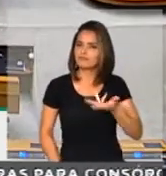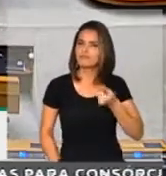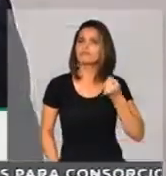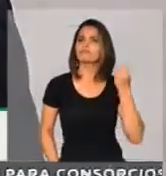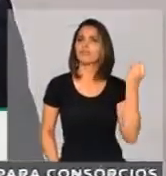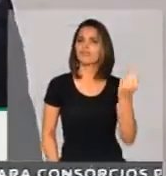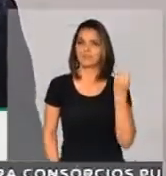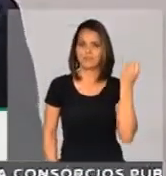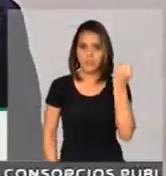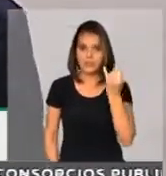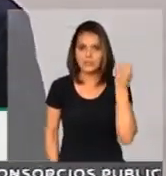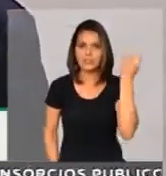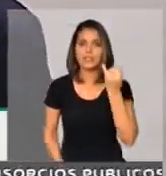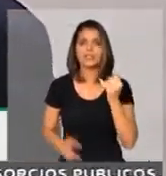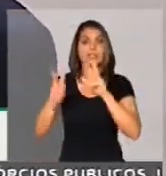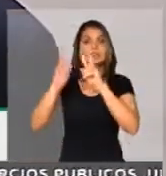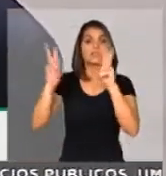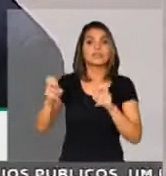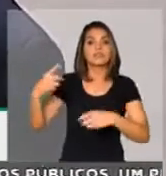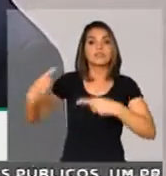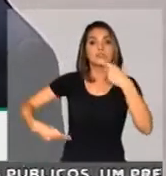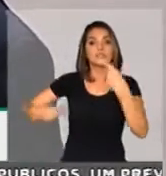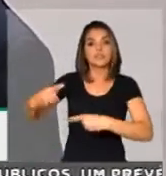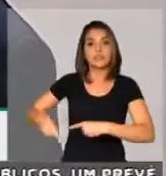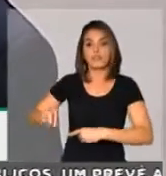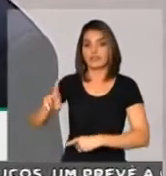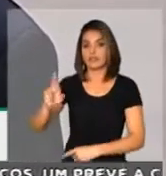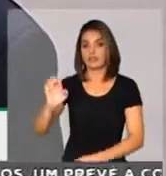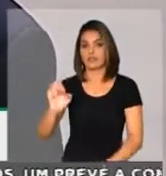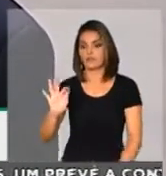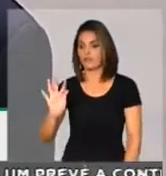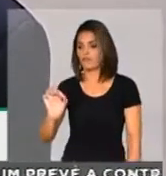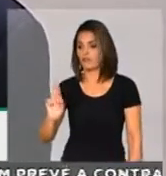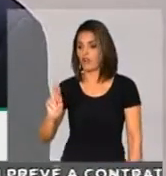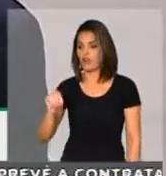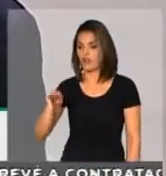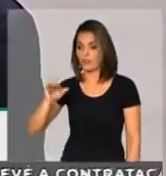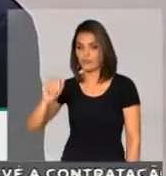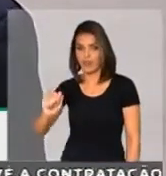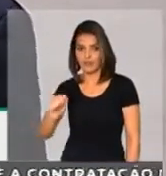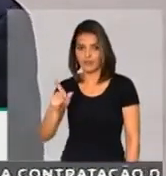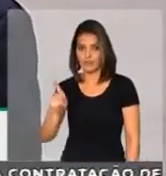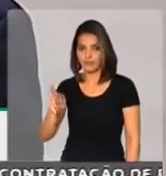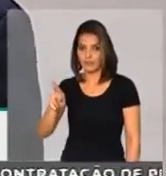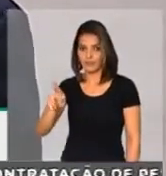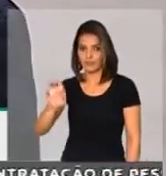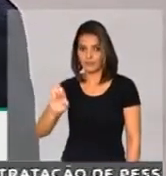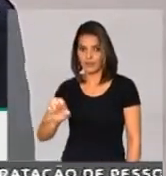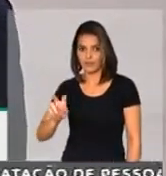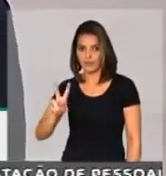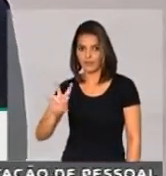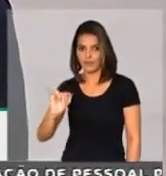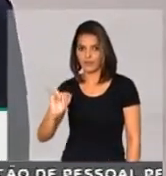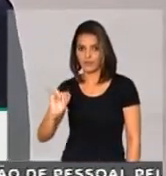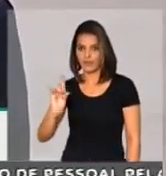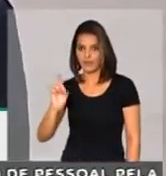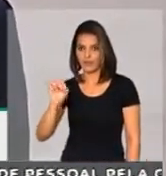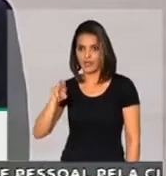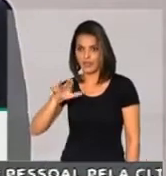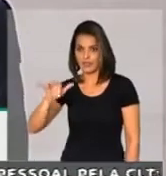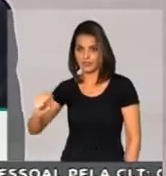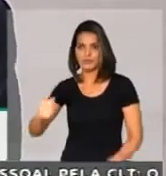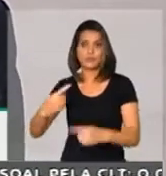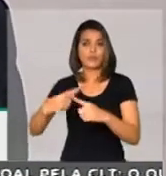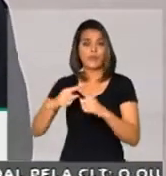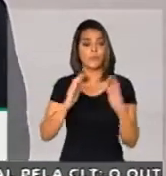importante, nesse debate sobre a reforma da Previdência, porque é um momento de grande reflexão que